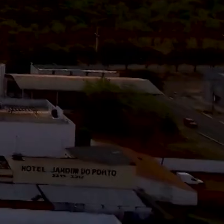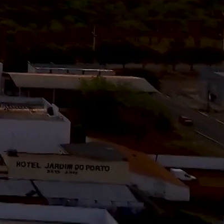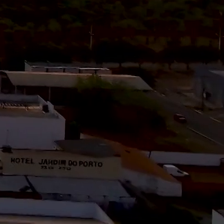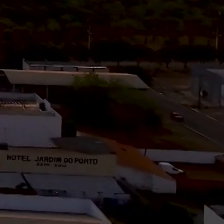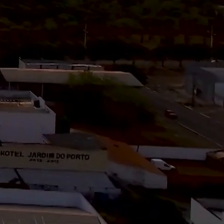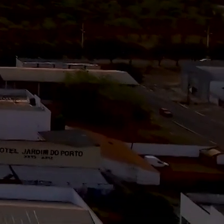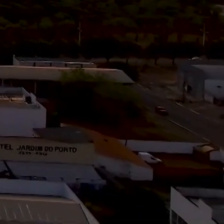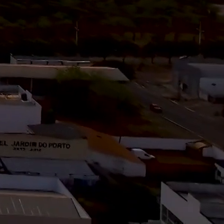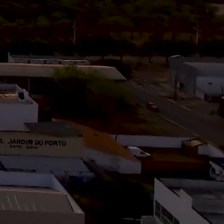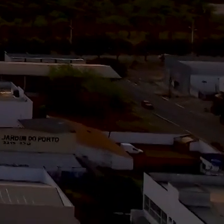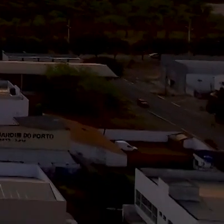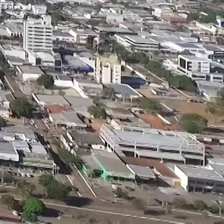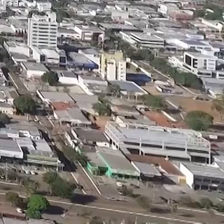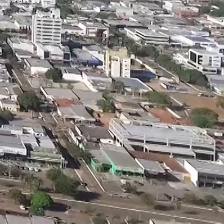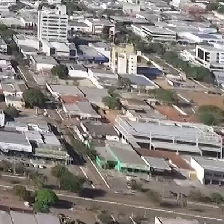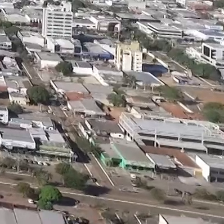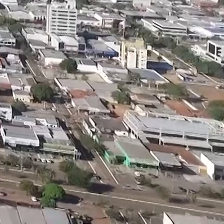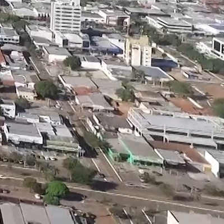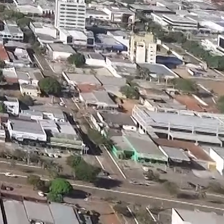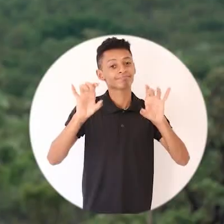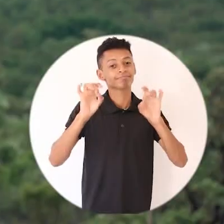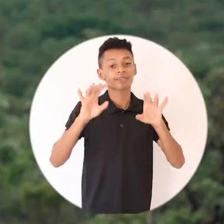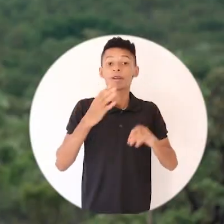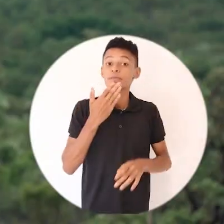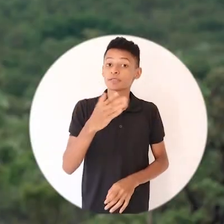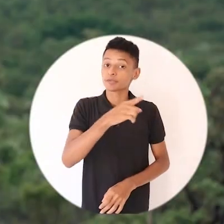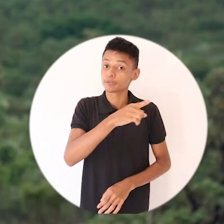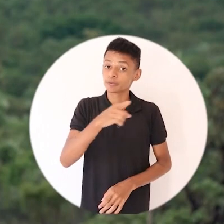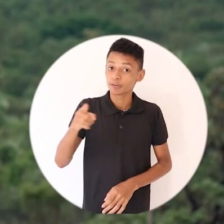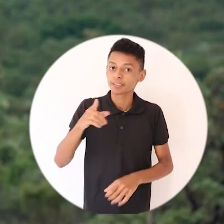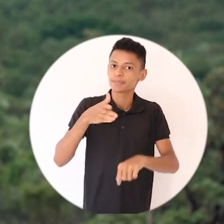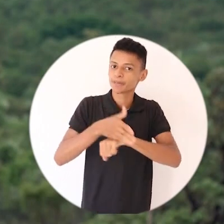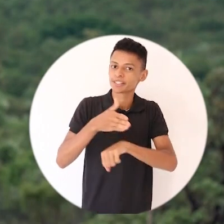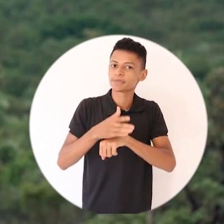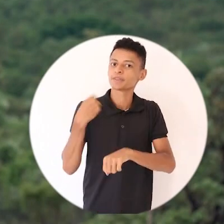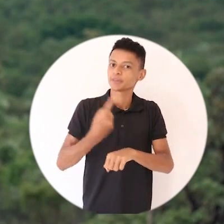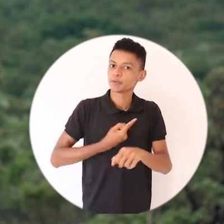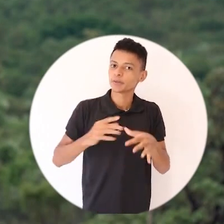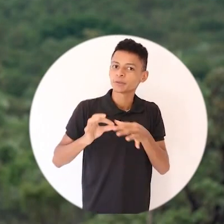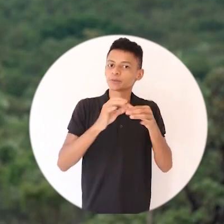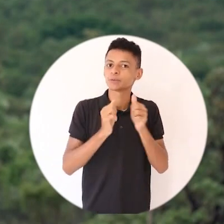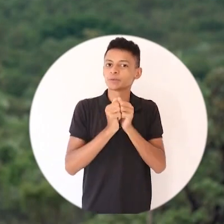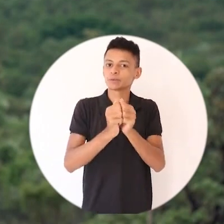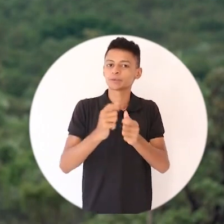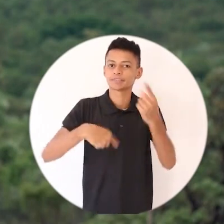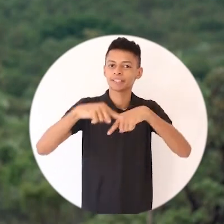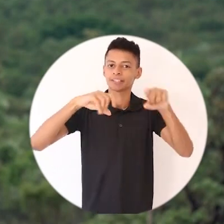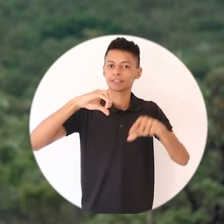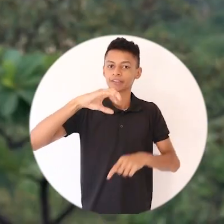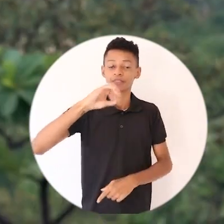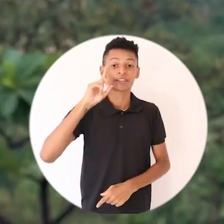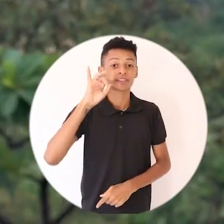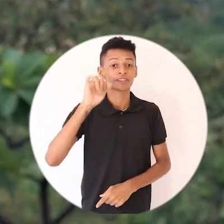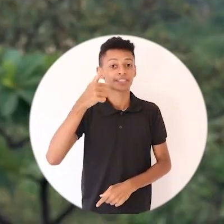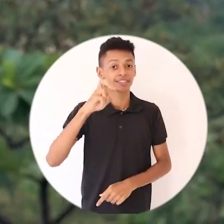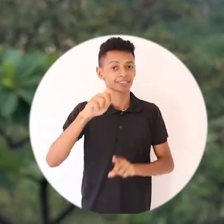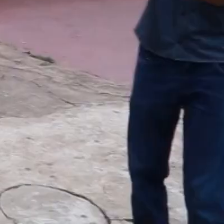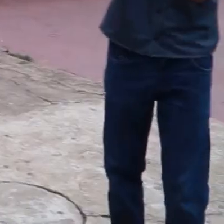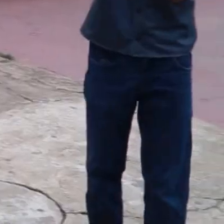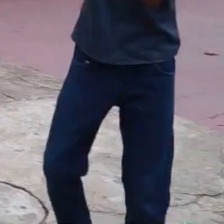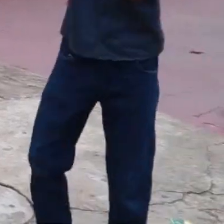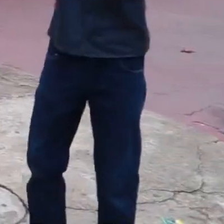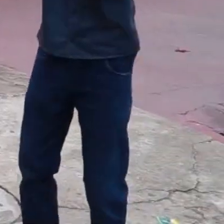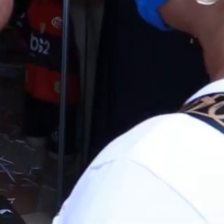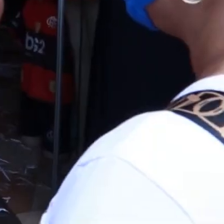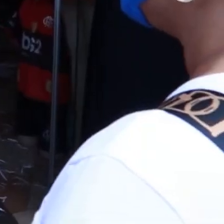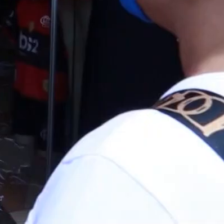Palmas. Quero deixar aqui o meu agradecimento e pedir a você que participe conosco da nossa virada de 90. No dia 15 de novembro,